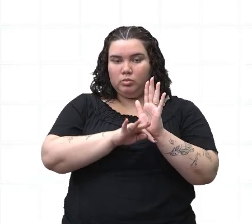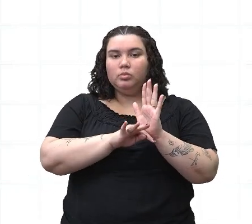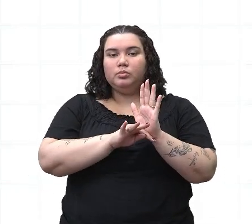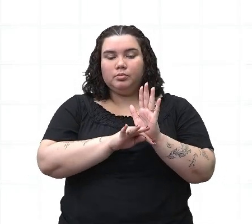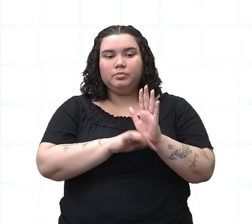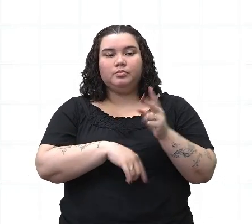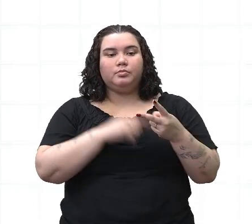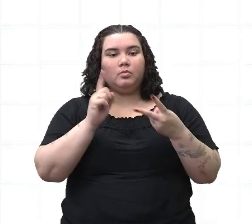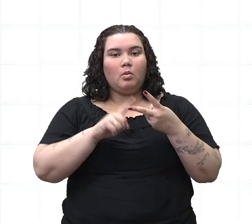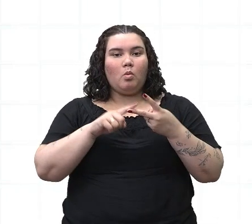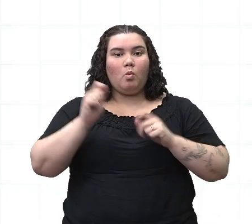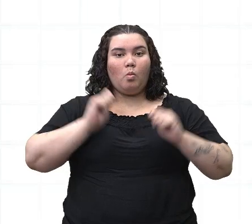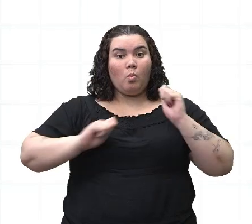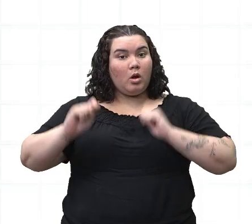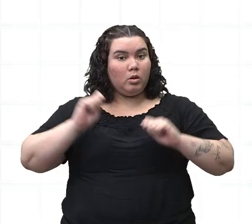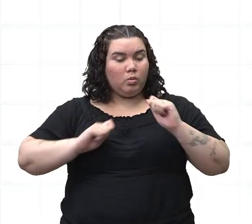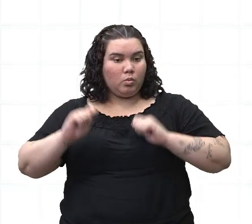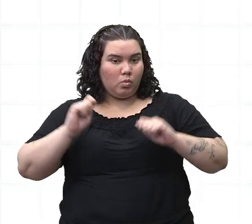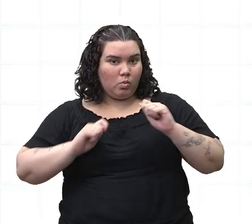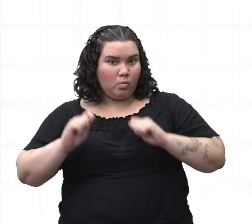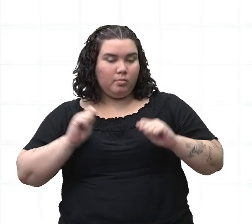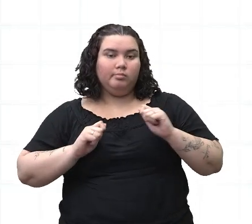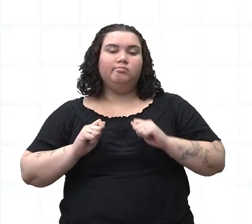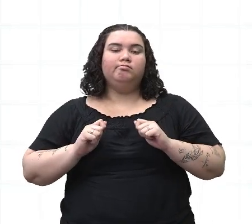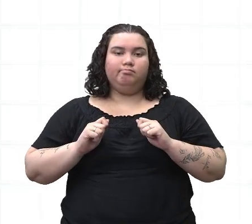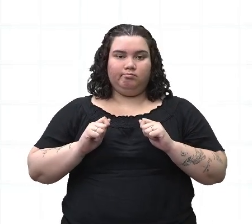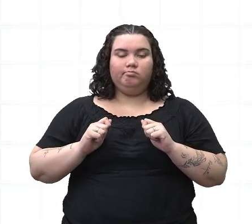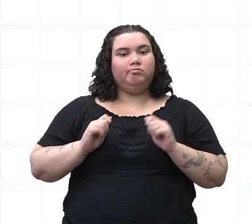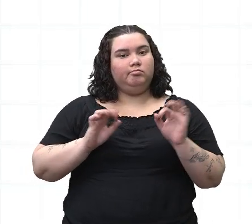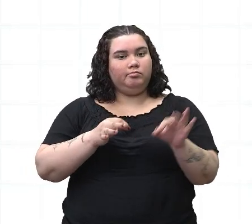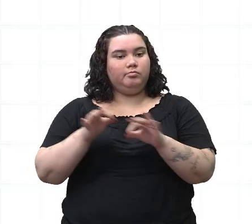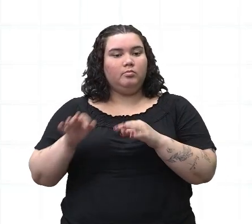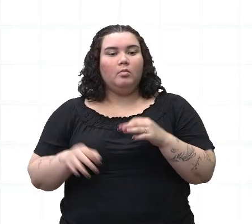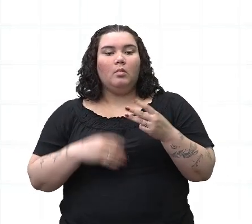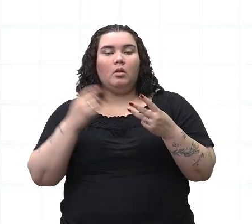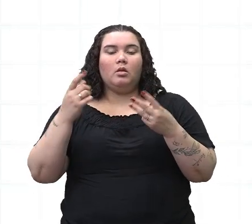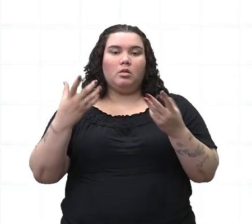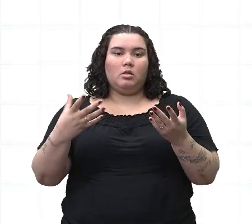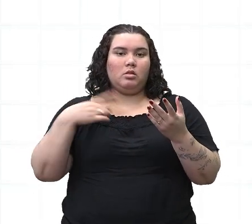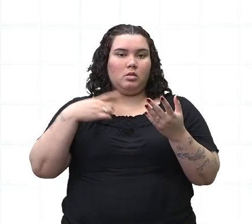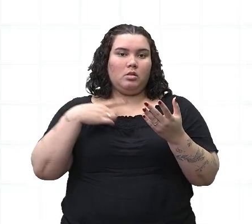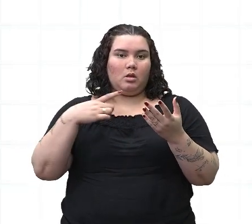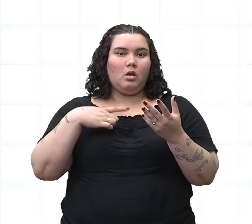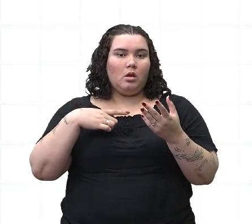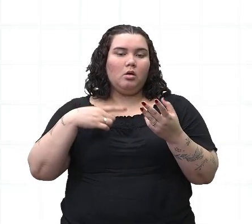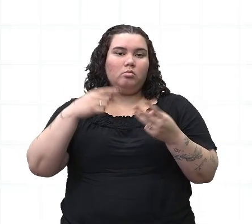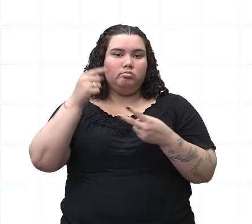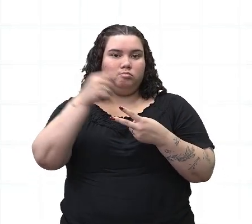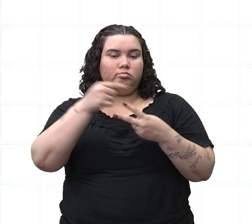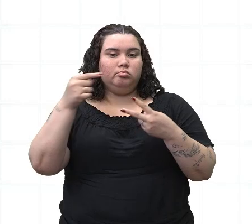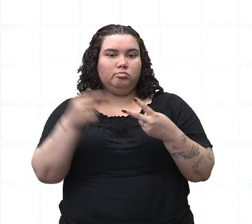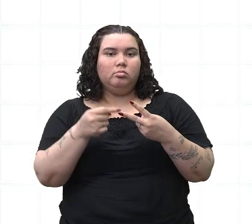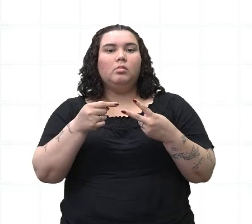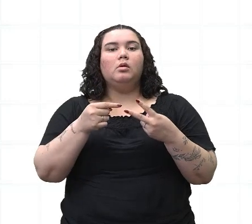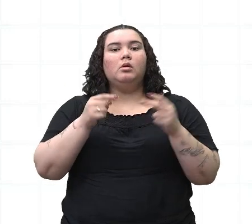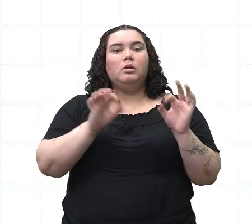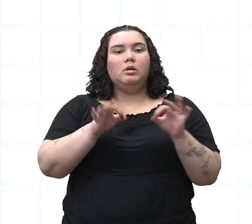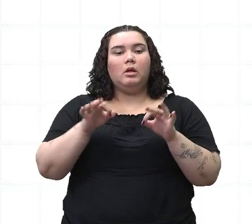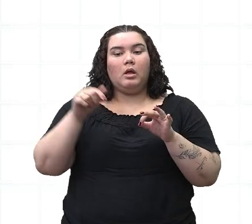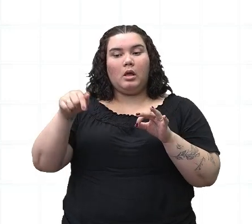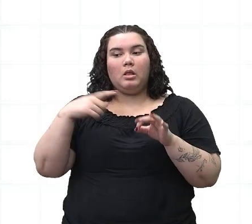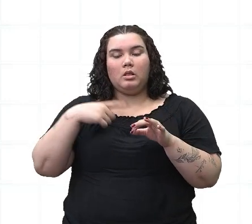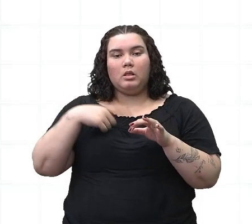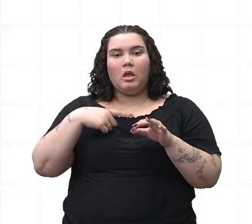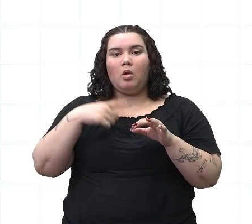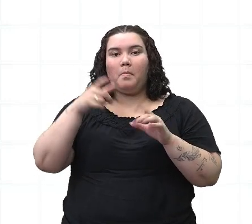tem o ator, que é aquele que materializa, que dá vida para aquele texto, né? Ele empresta a sua vida para aquele